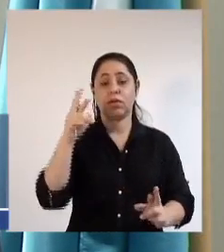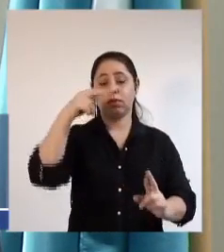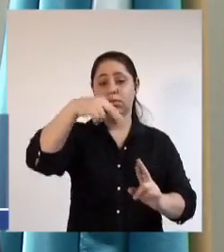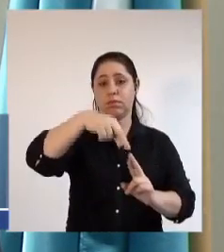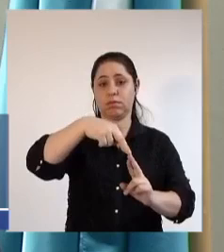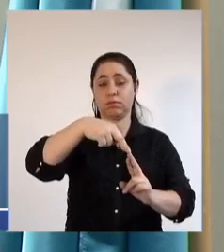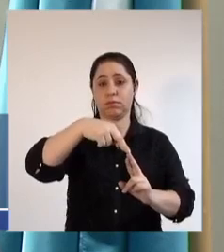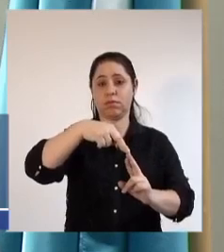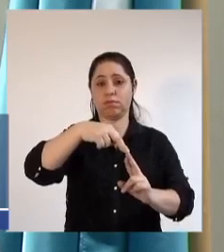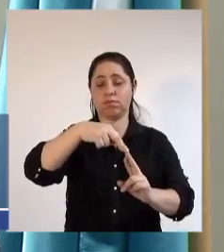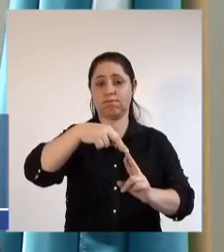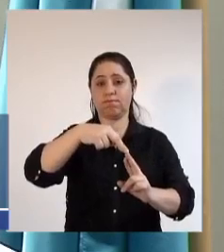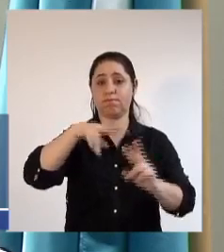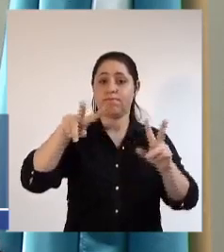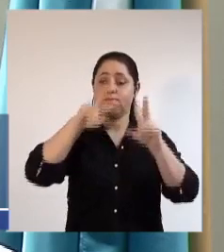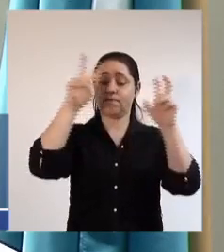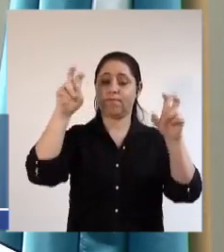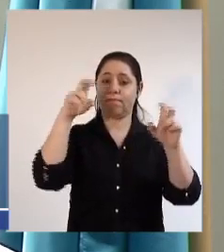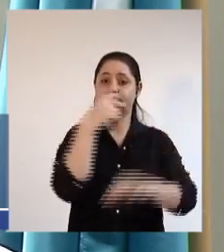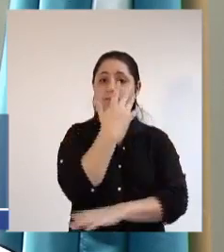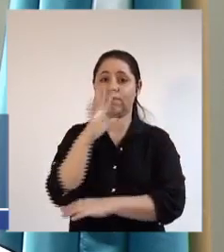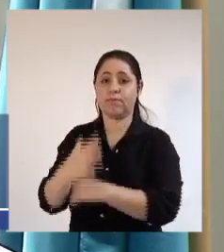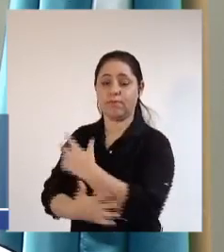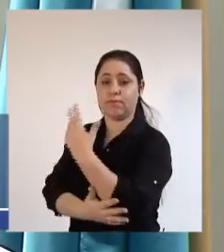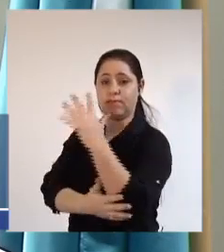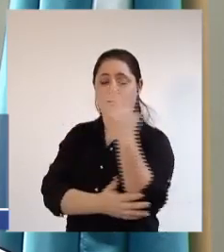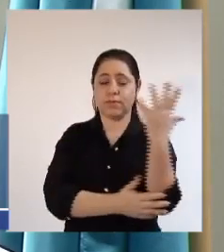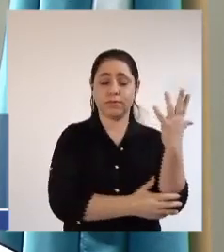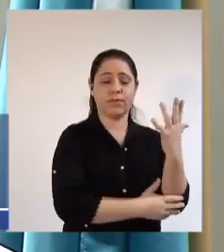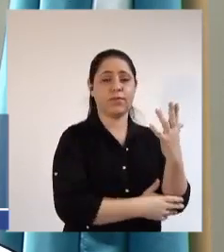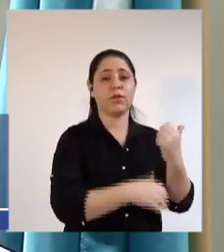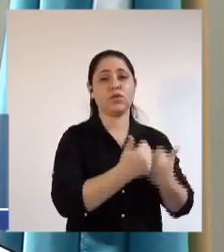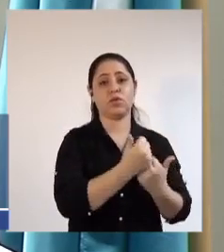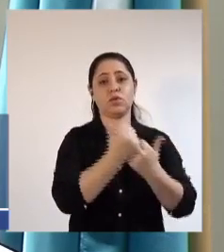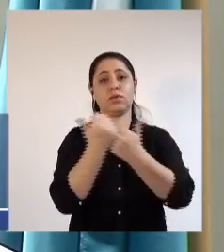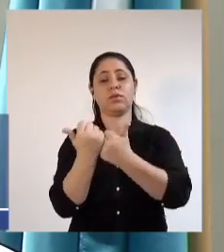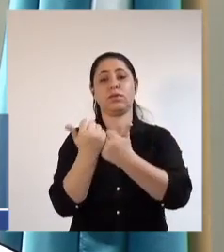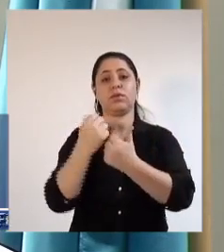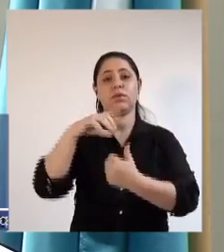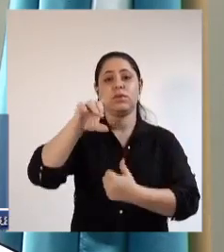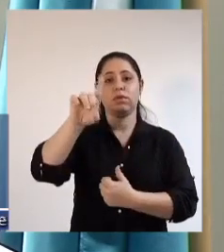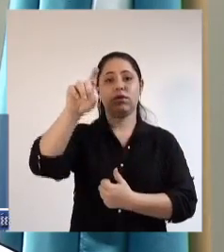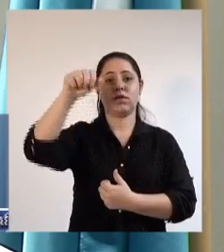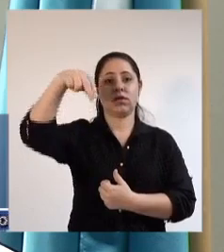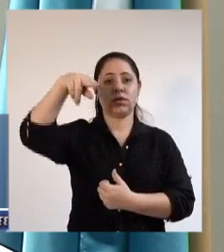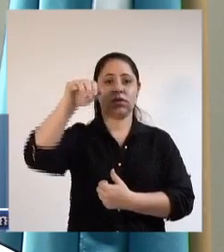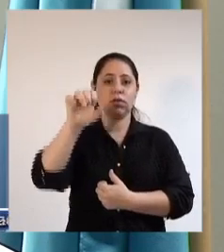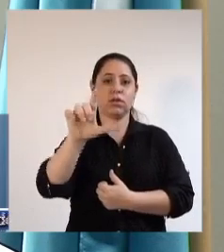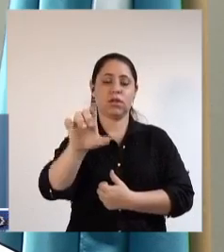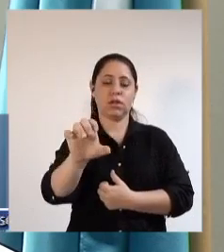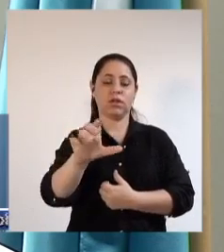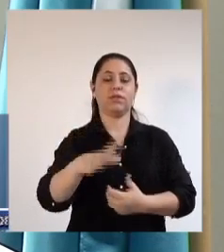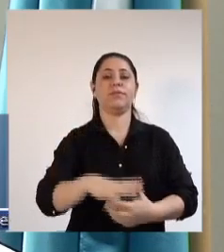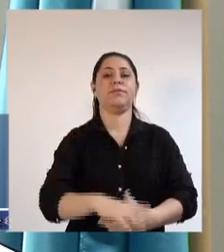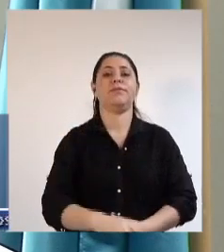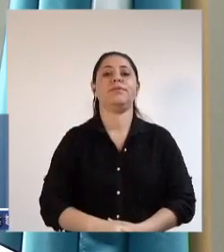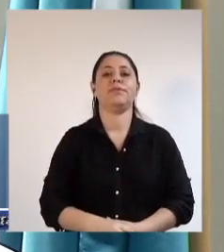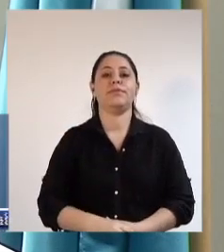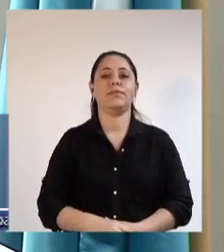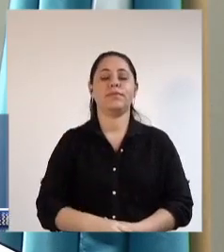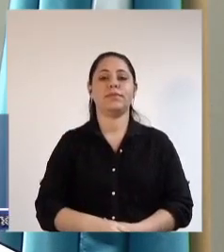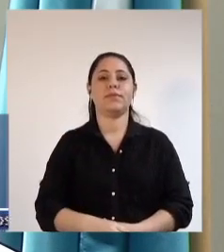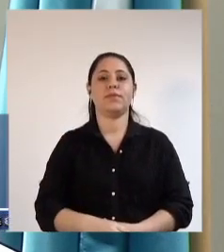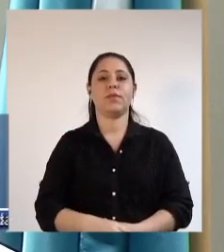questões ambientais da famasul o suplente daniele coelho marx